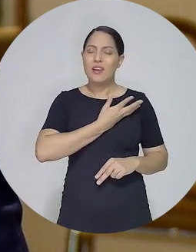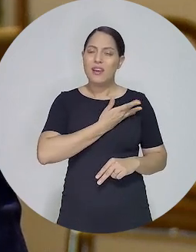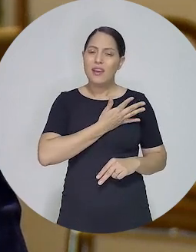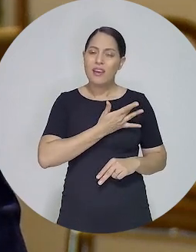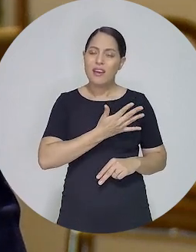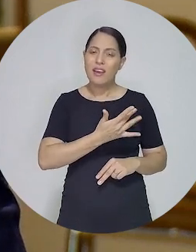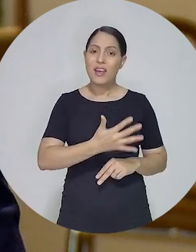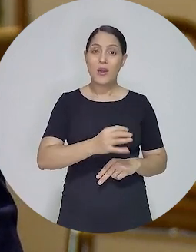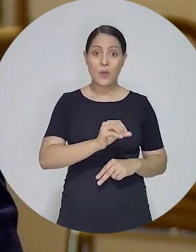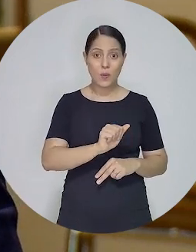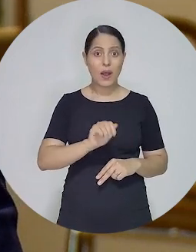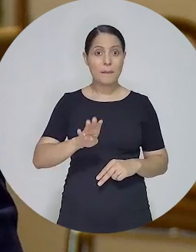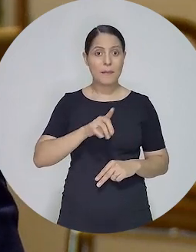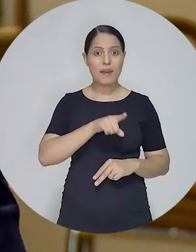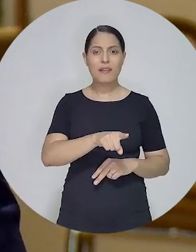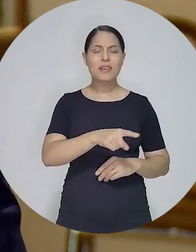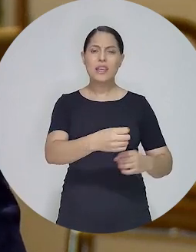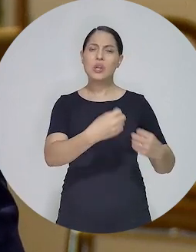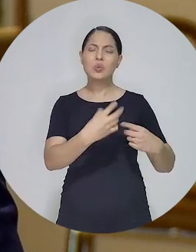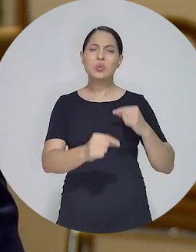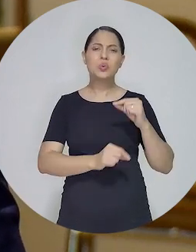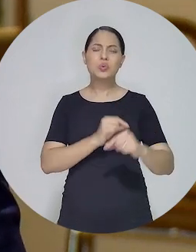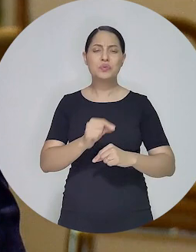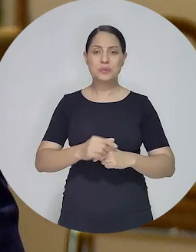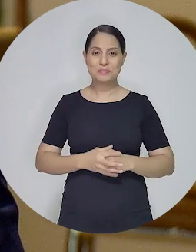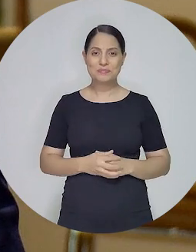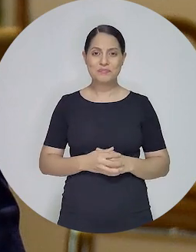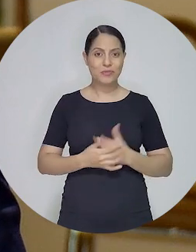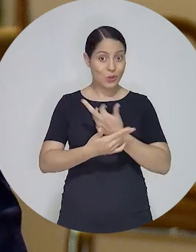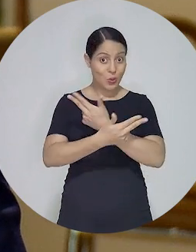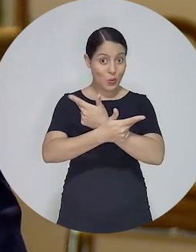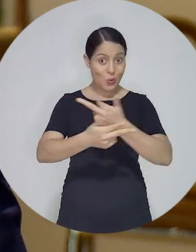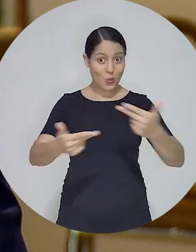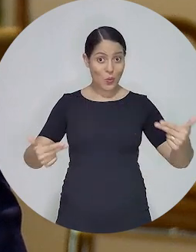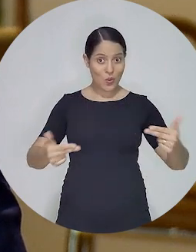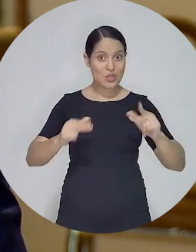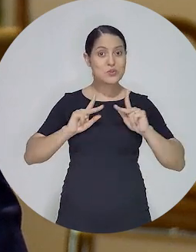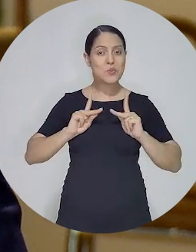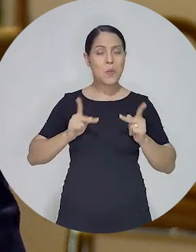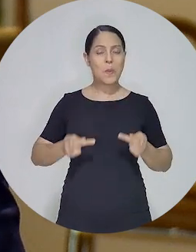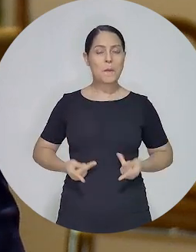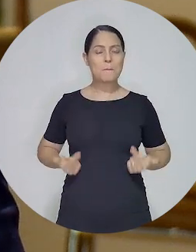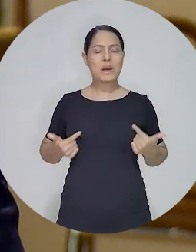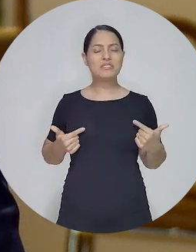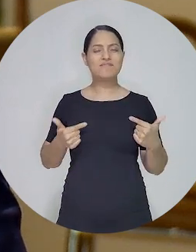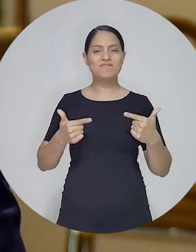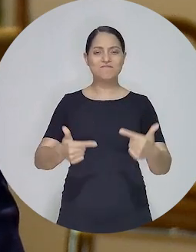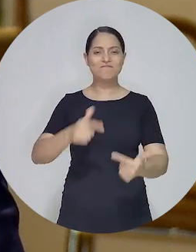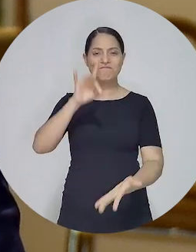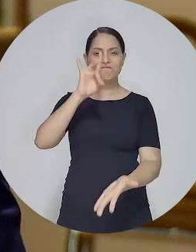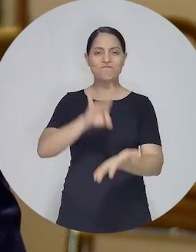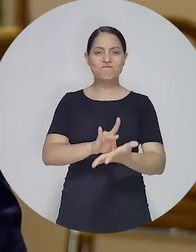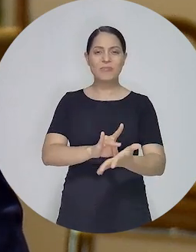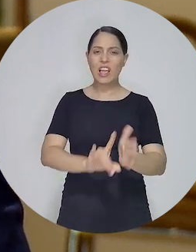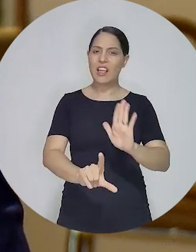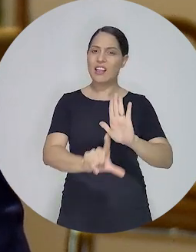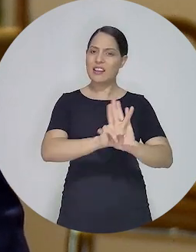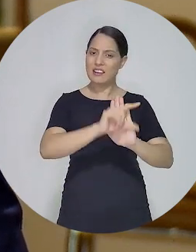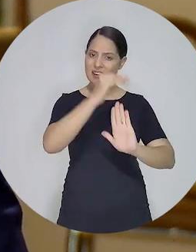por toda a sua passagem na OAB, é exatamente essa, é de fazer as coisas de forma